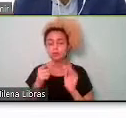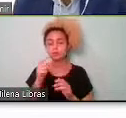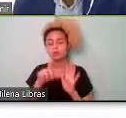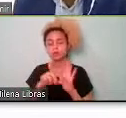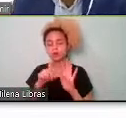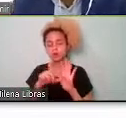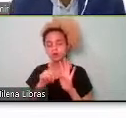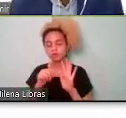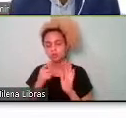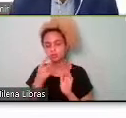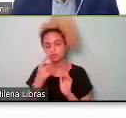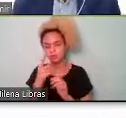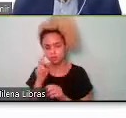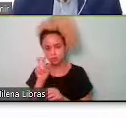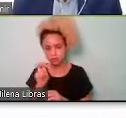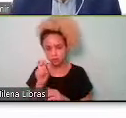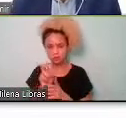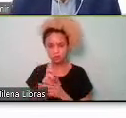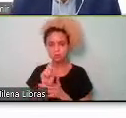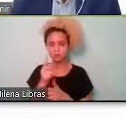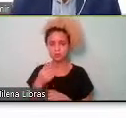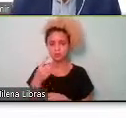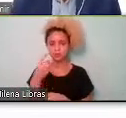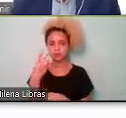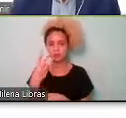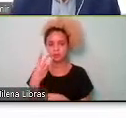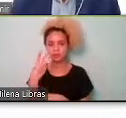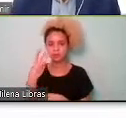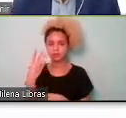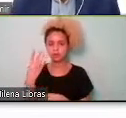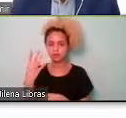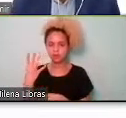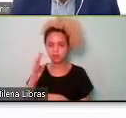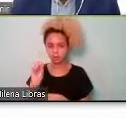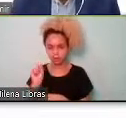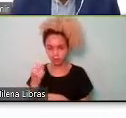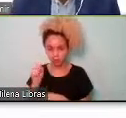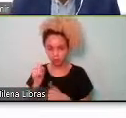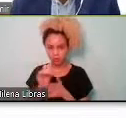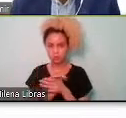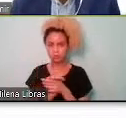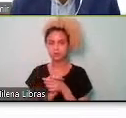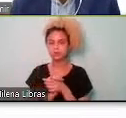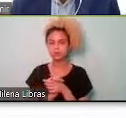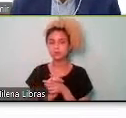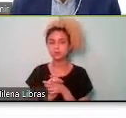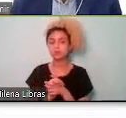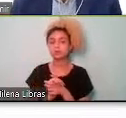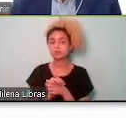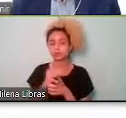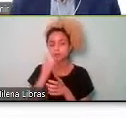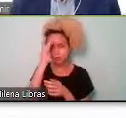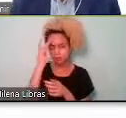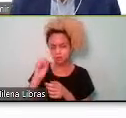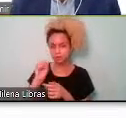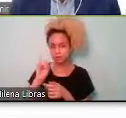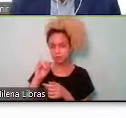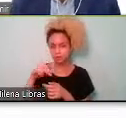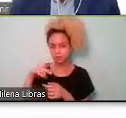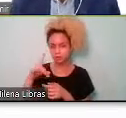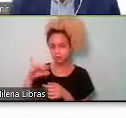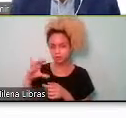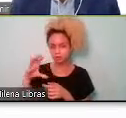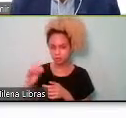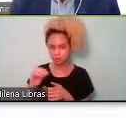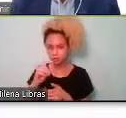Código Civil Brasileiro, e consigna que compete ao síndico, isso é muito importante,